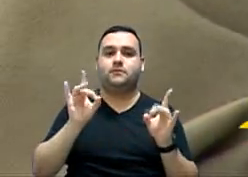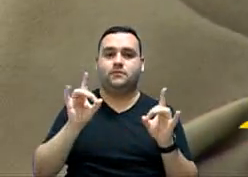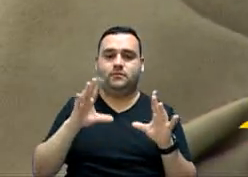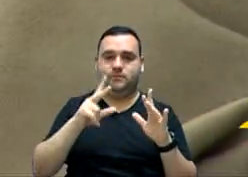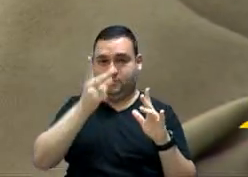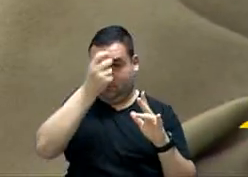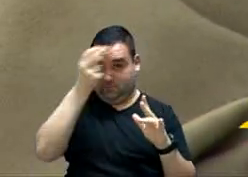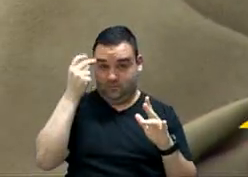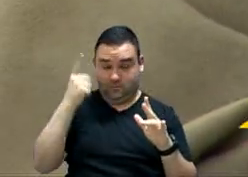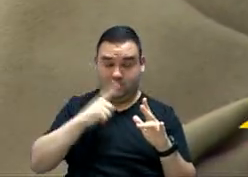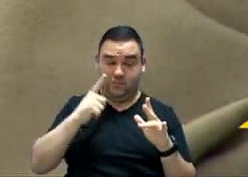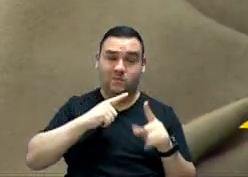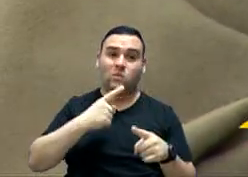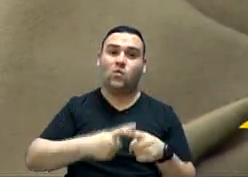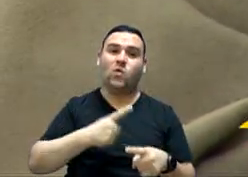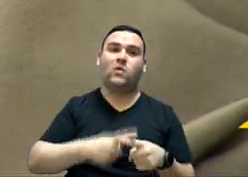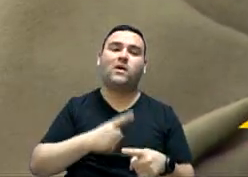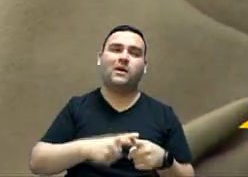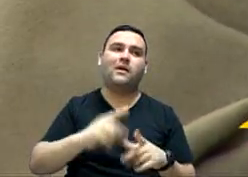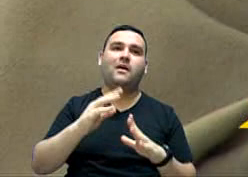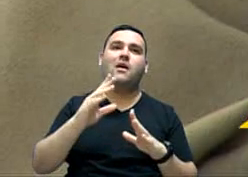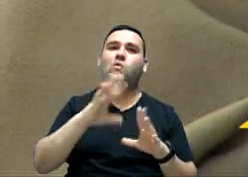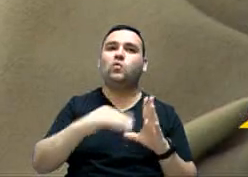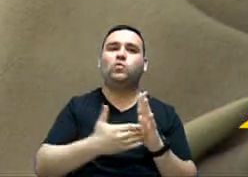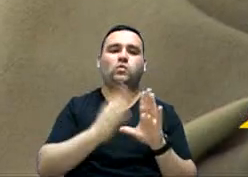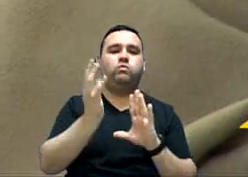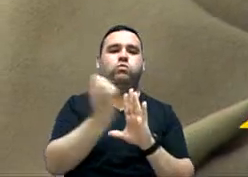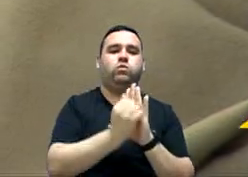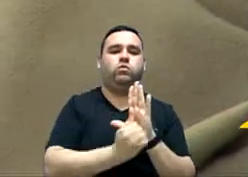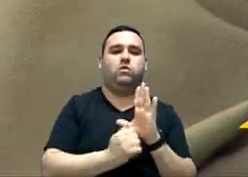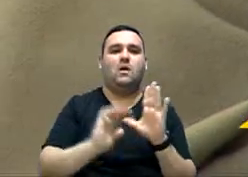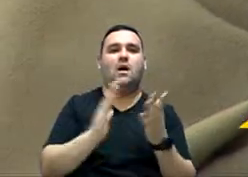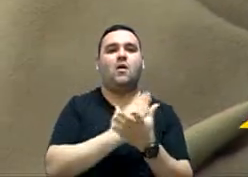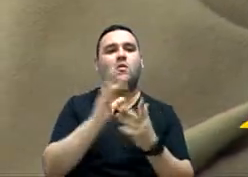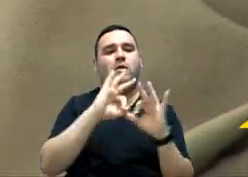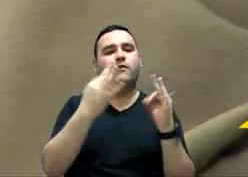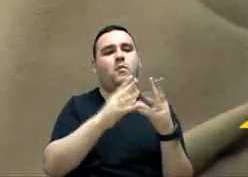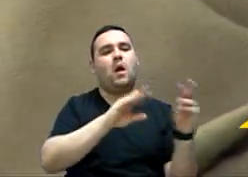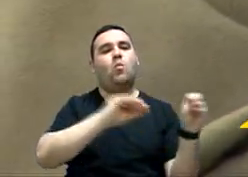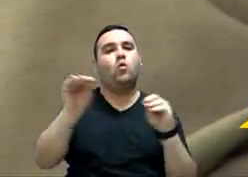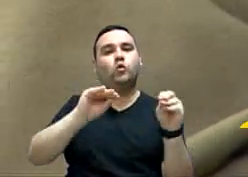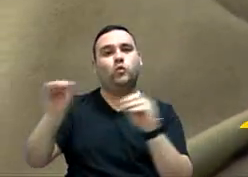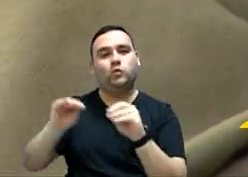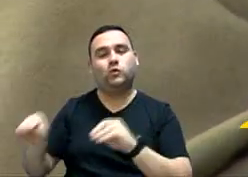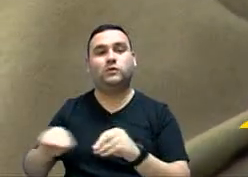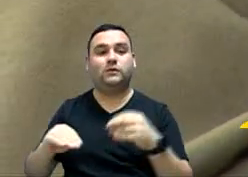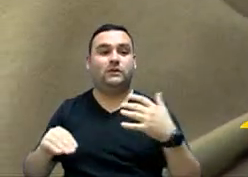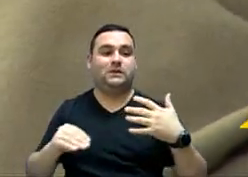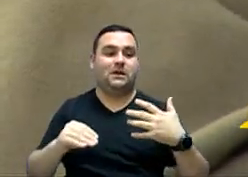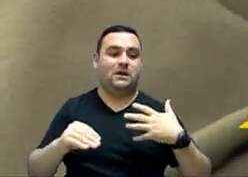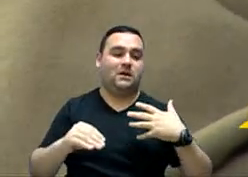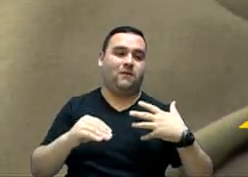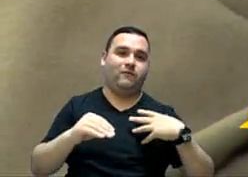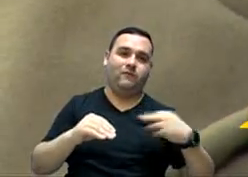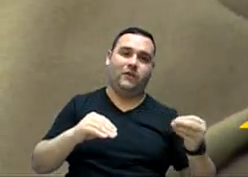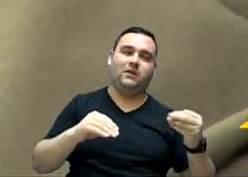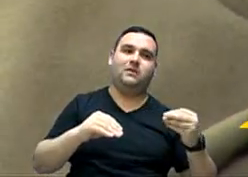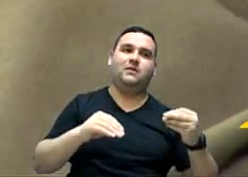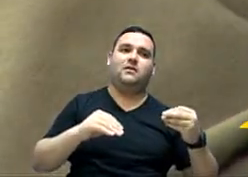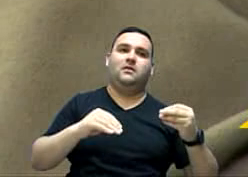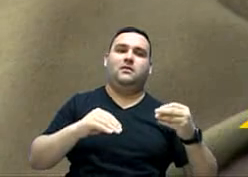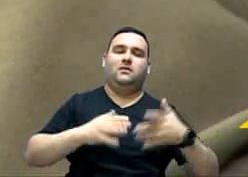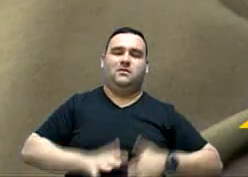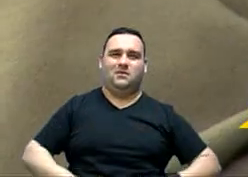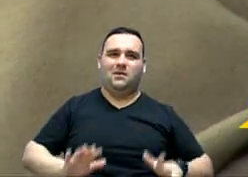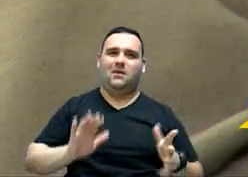solenidade na prefeitura, porque foram recadastrados, as famílias mudaram nesses 4 anos, filhos saíram, pessoas que